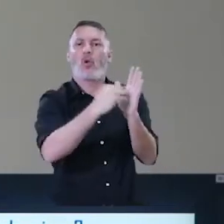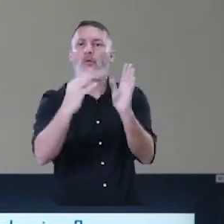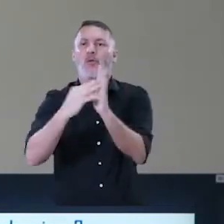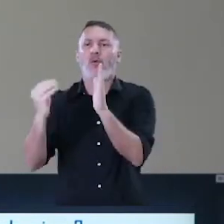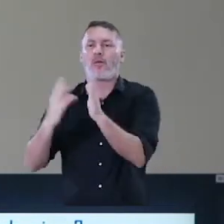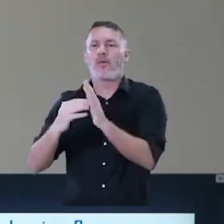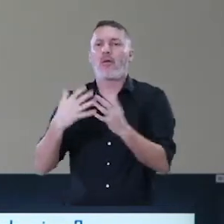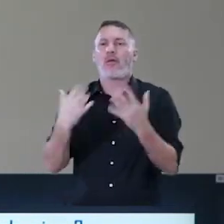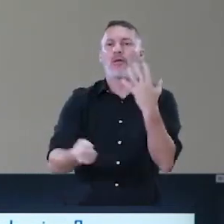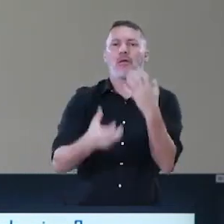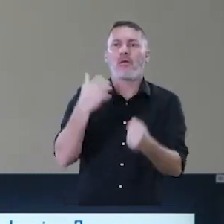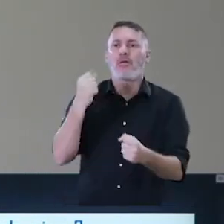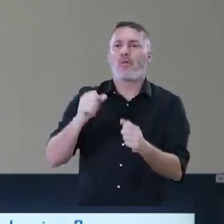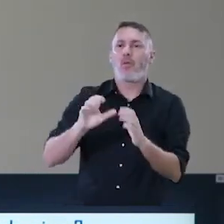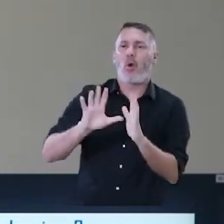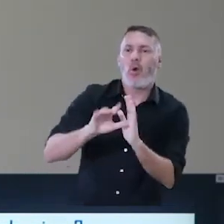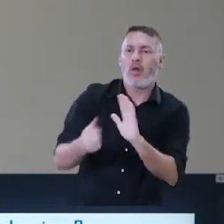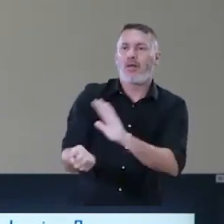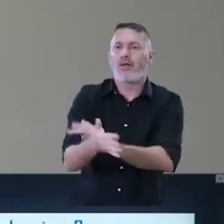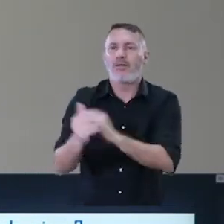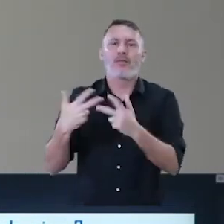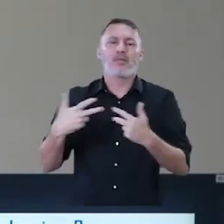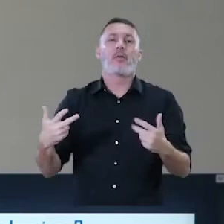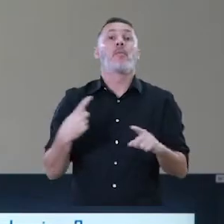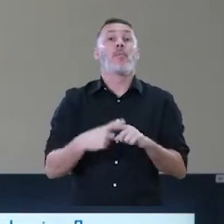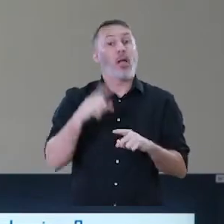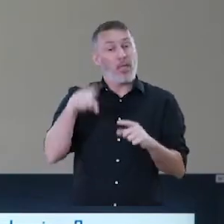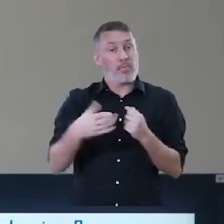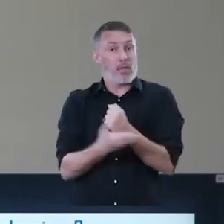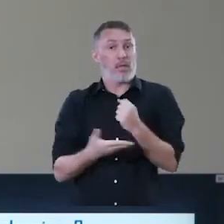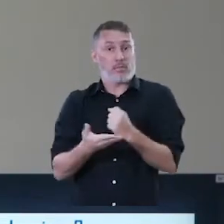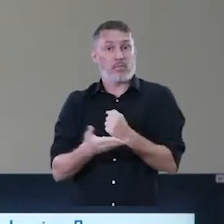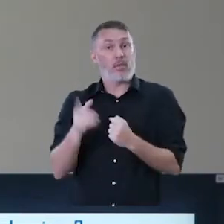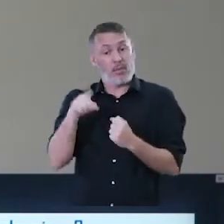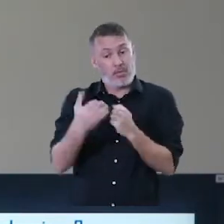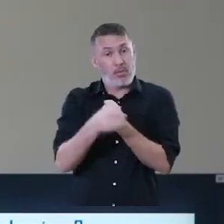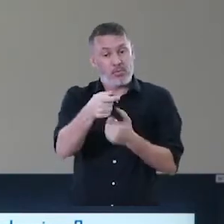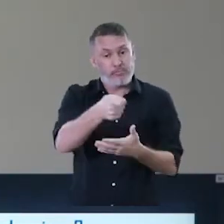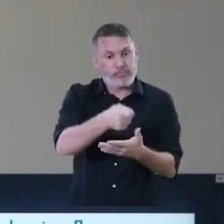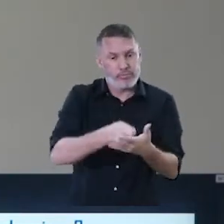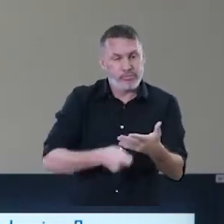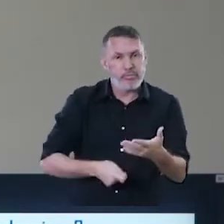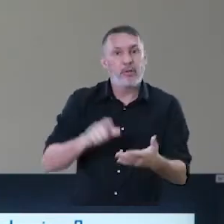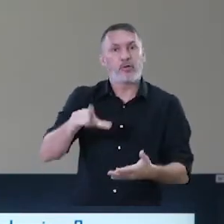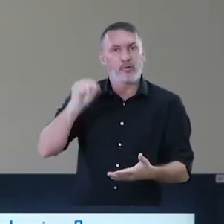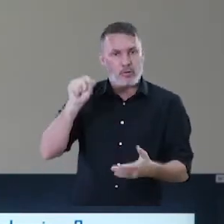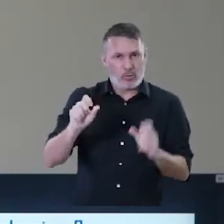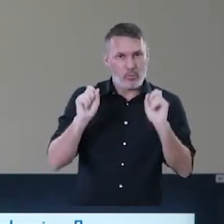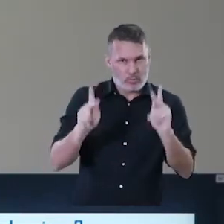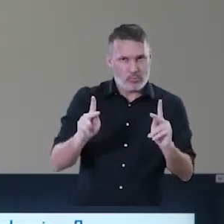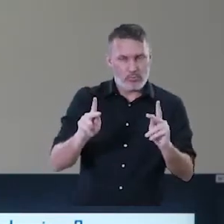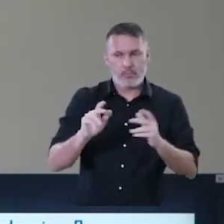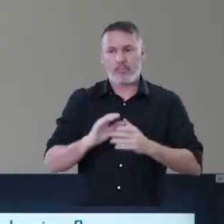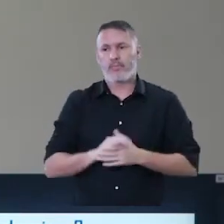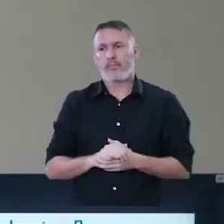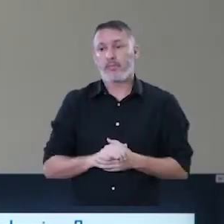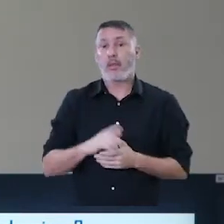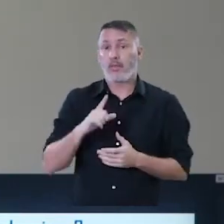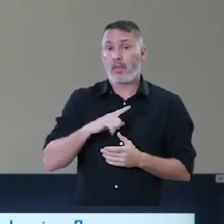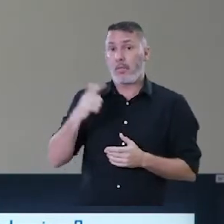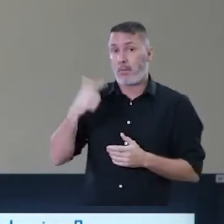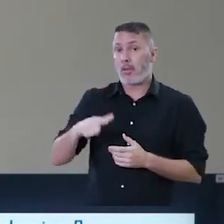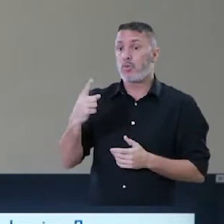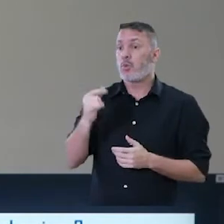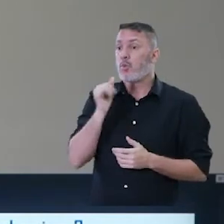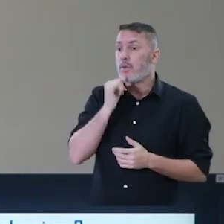que você pensa sobre isso? Você vai jogar no seu desenvolvimento. Ali é só uma base do que você vai falar. É a sua tese. Perfeito?